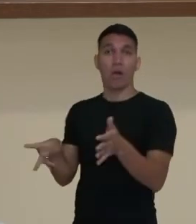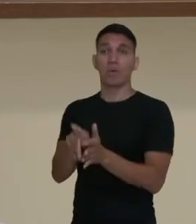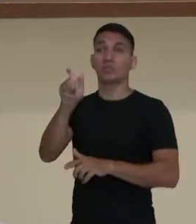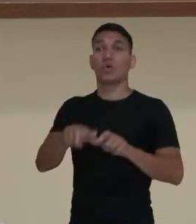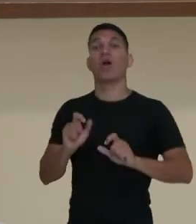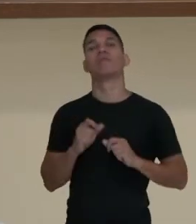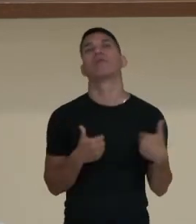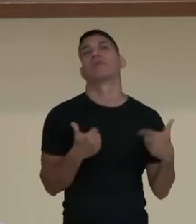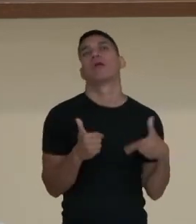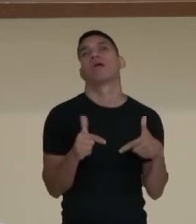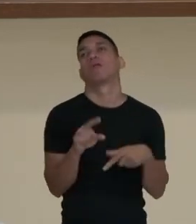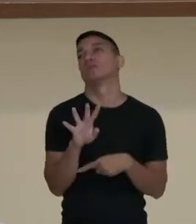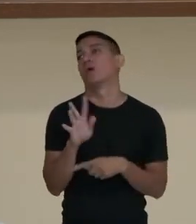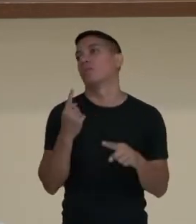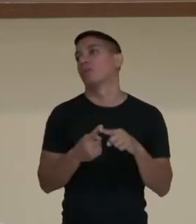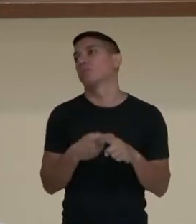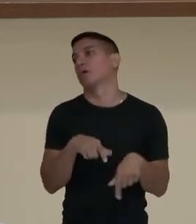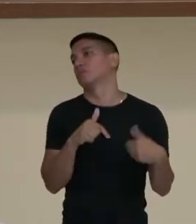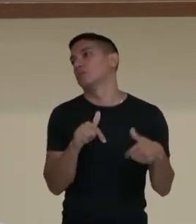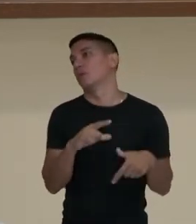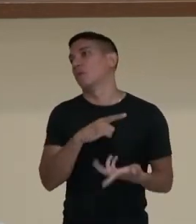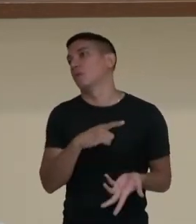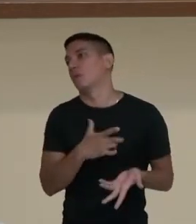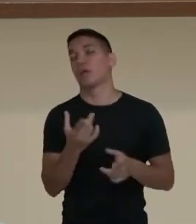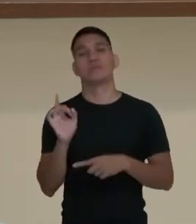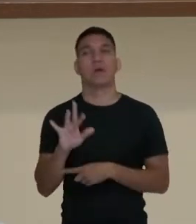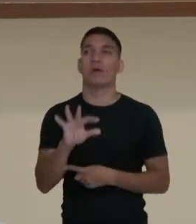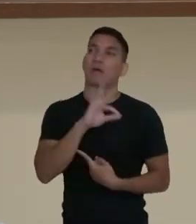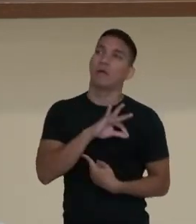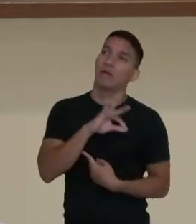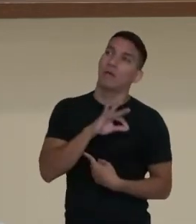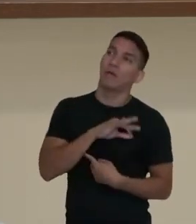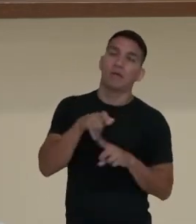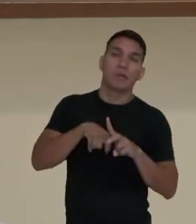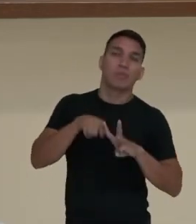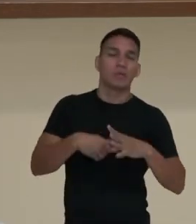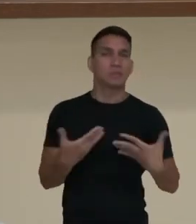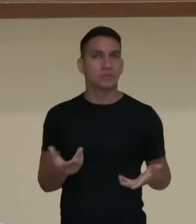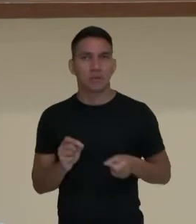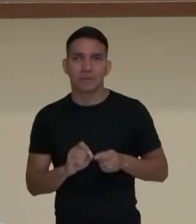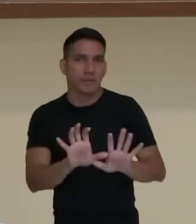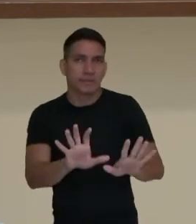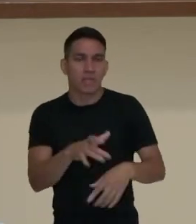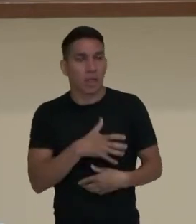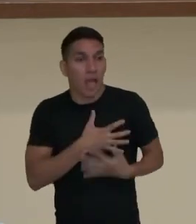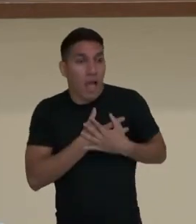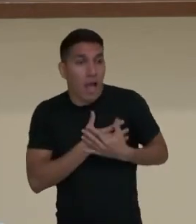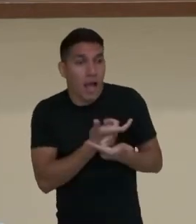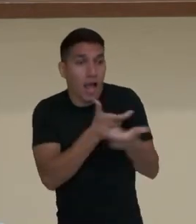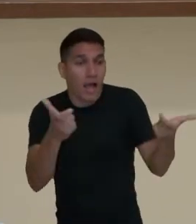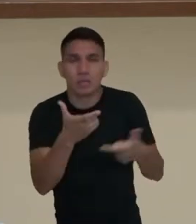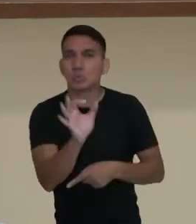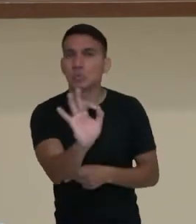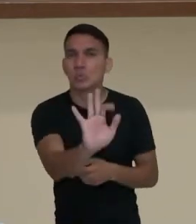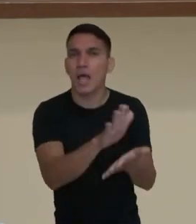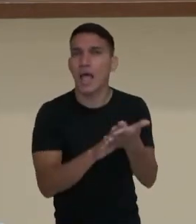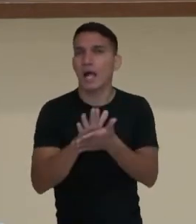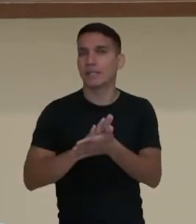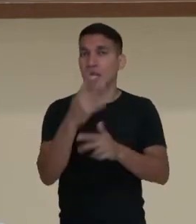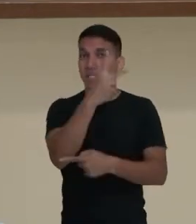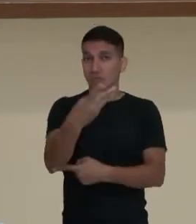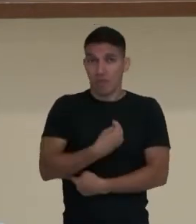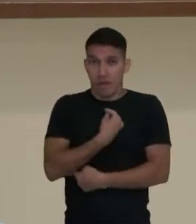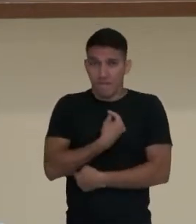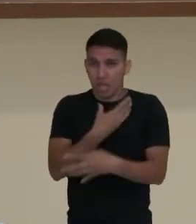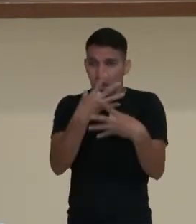que trabalha só por trabalhar, só para ganhar aquele saláriozinho por mês. Você não vai ter paixão em nada e a sua vida vai